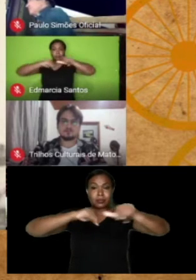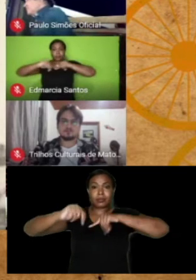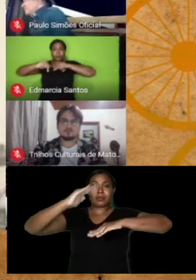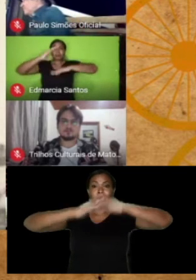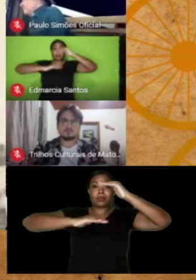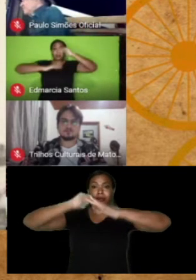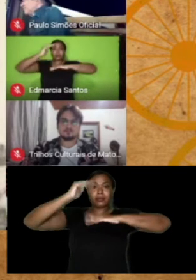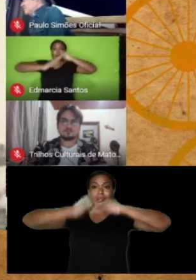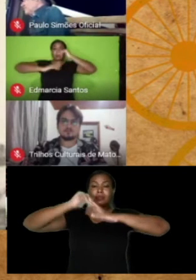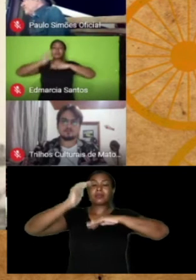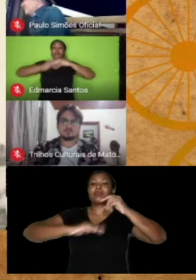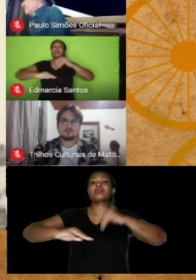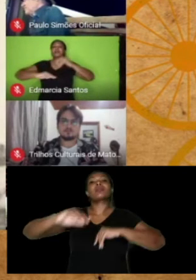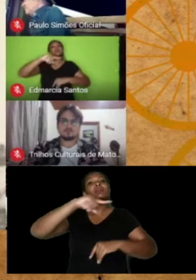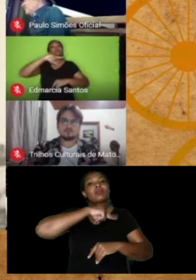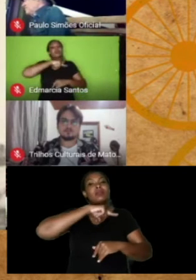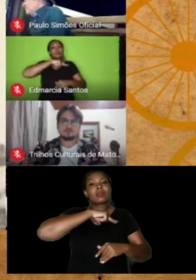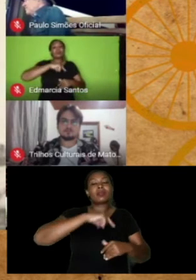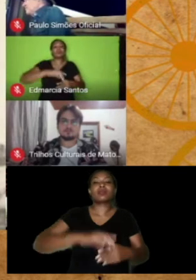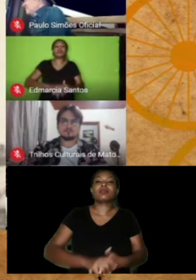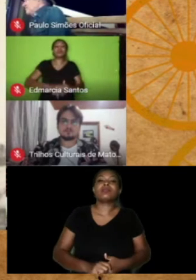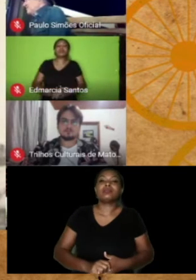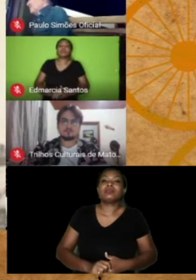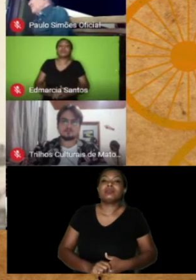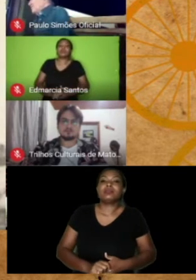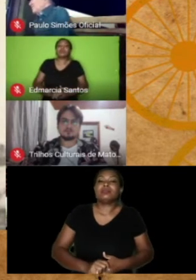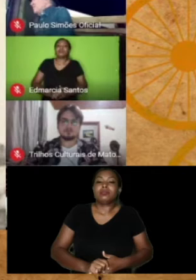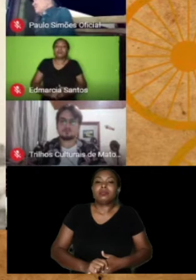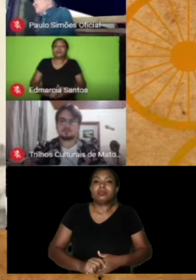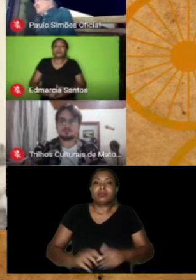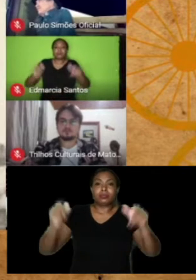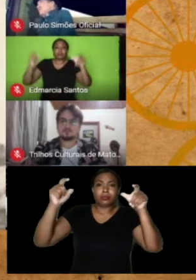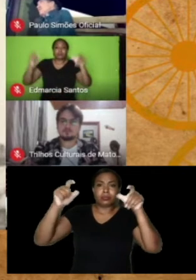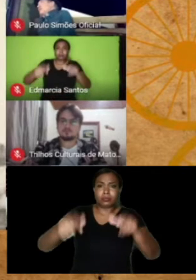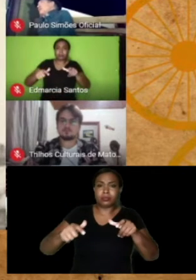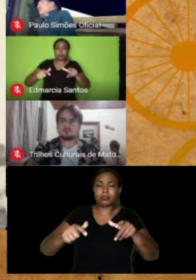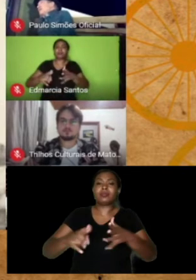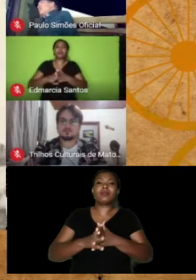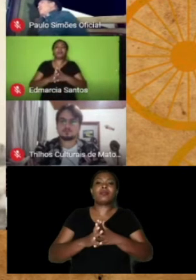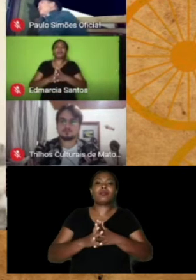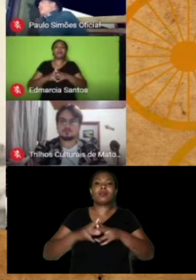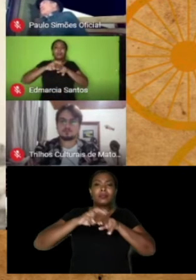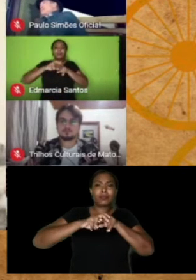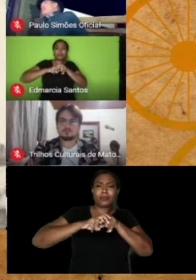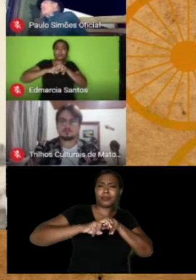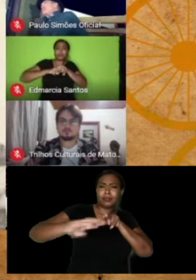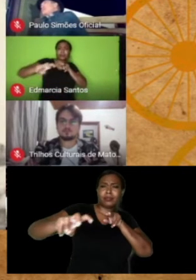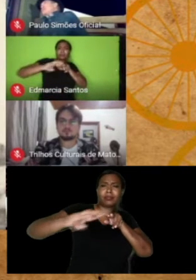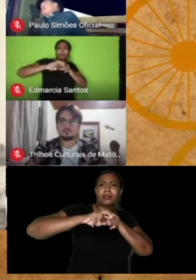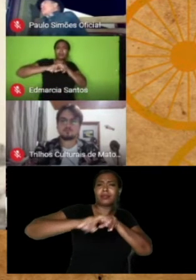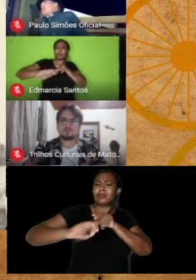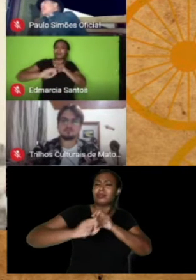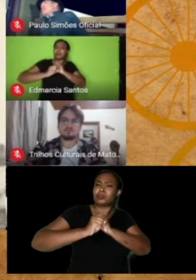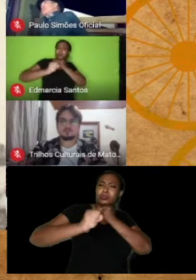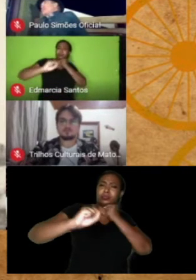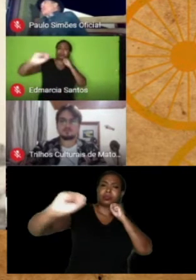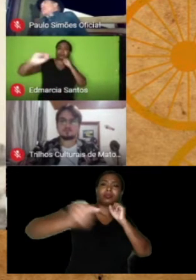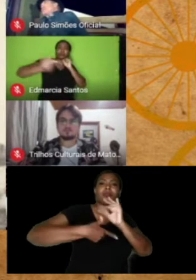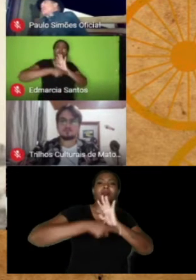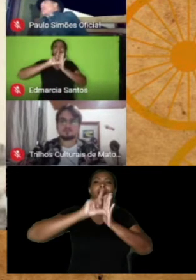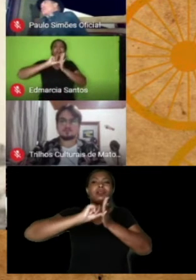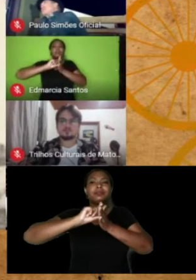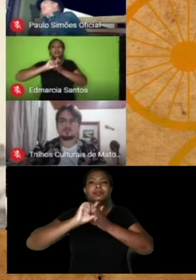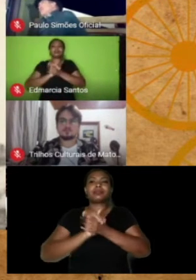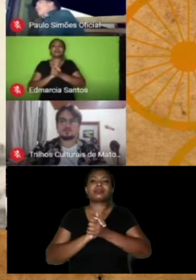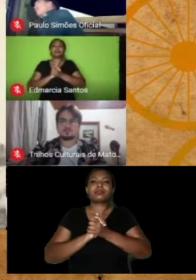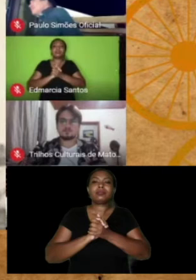foi um pátio ferroviário enorme, né, uma quantidade de trilhos, e antes